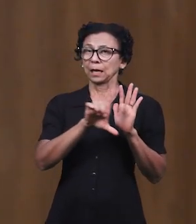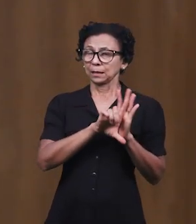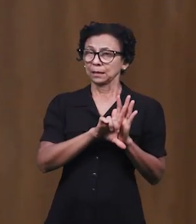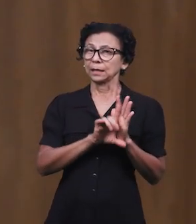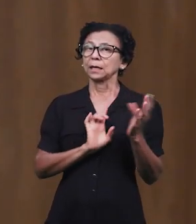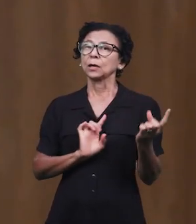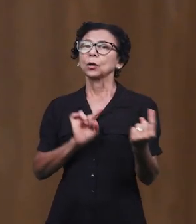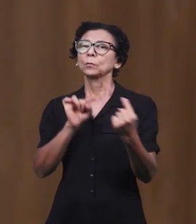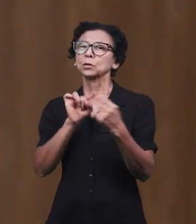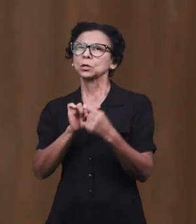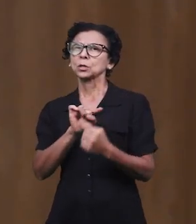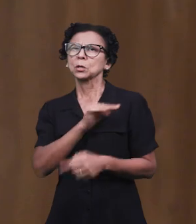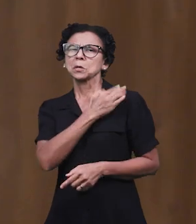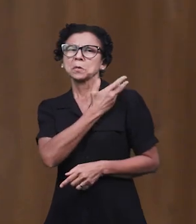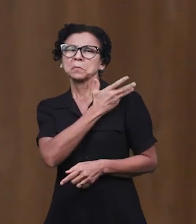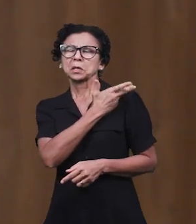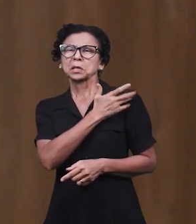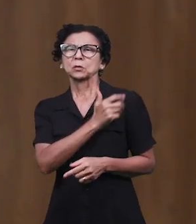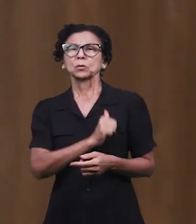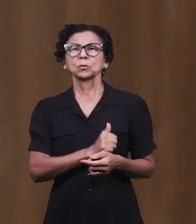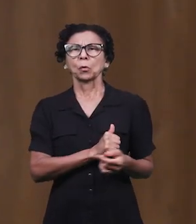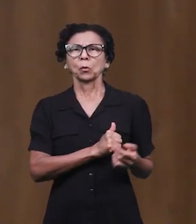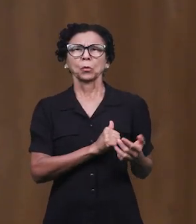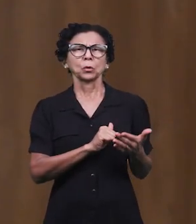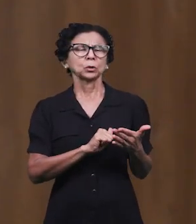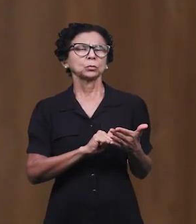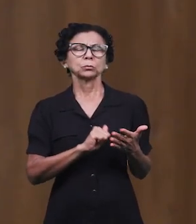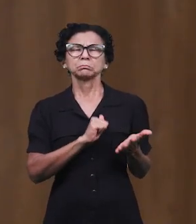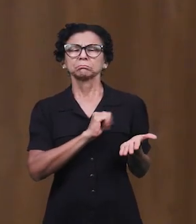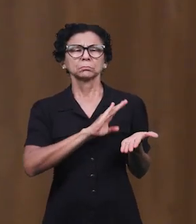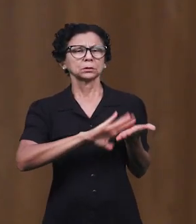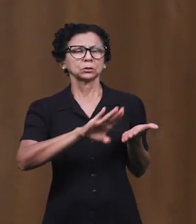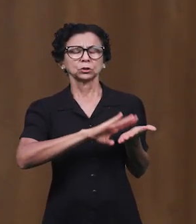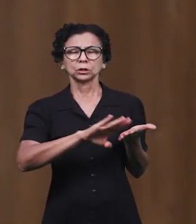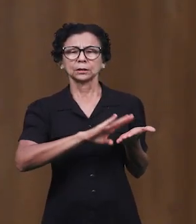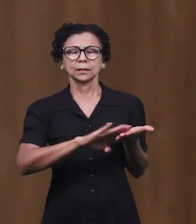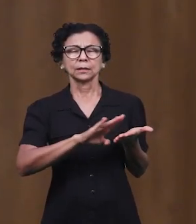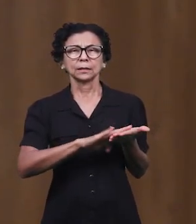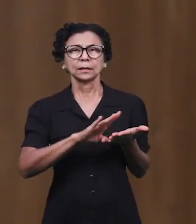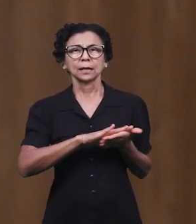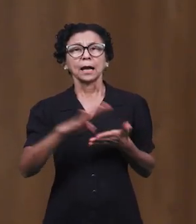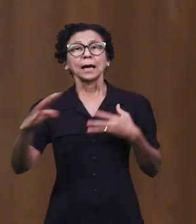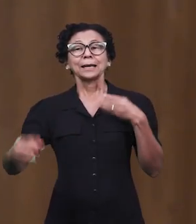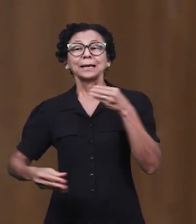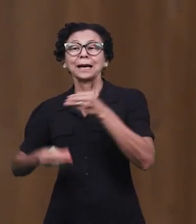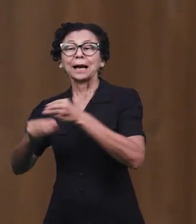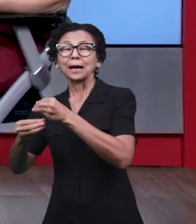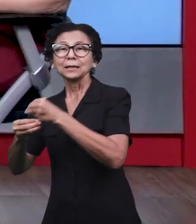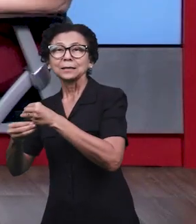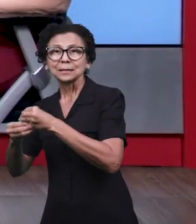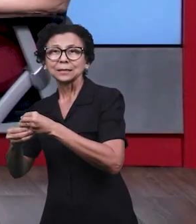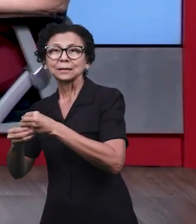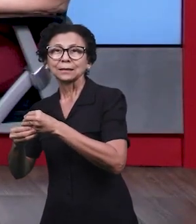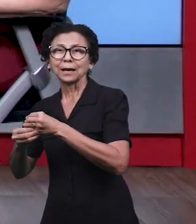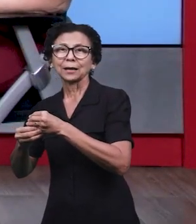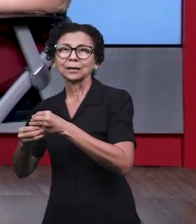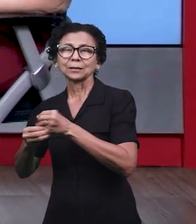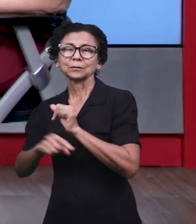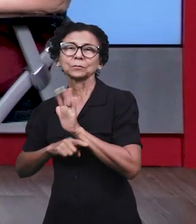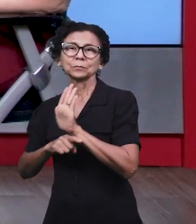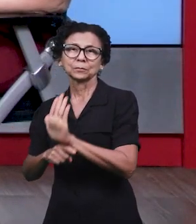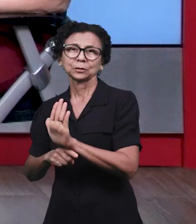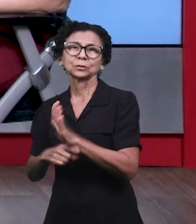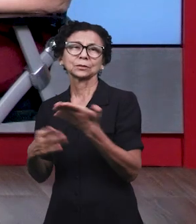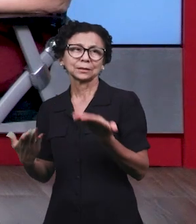tirar preconceito, de suprimir qualquer tipo de preconceito para que essa pessoa possa estar no mercado de trabalho. Não levar em consideração nenhum